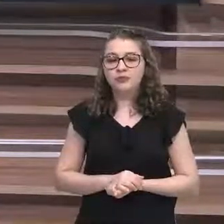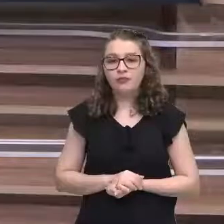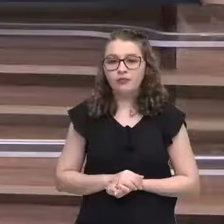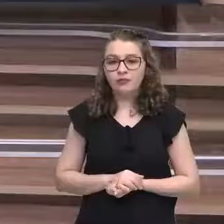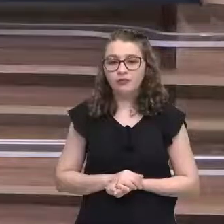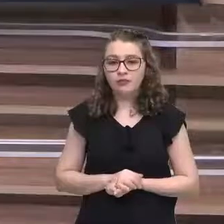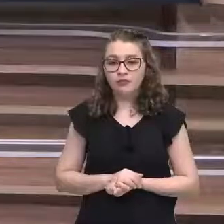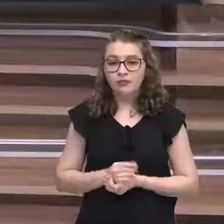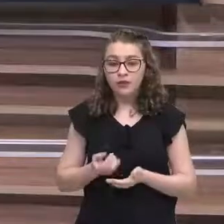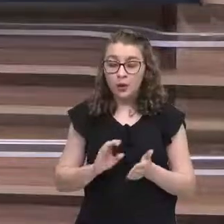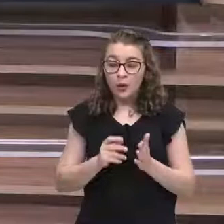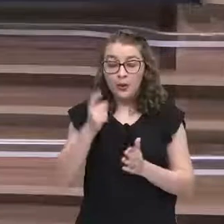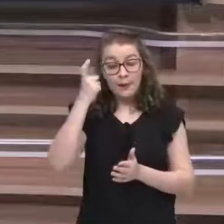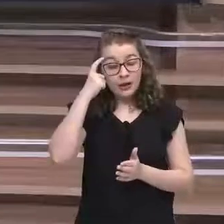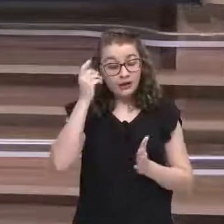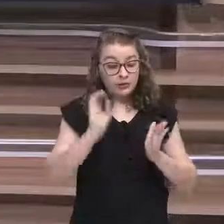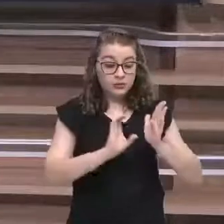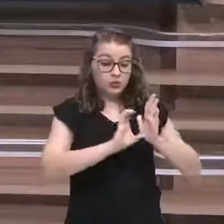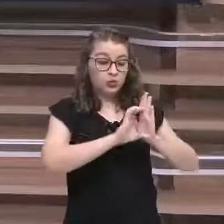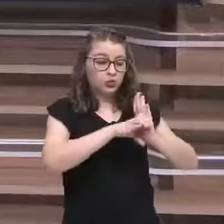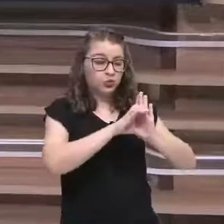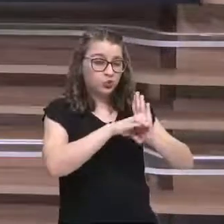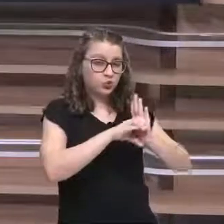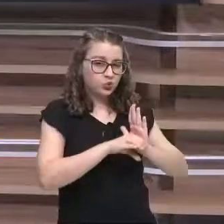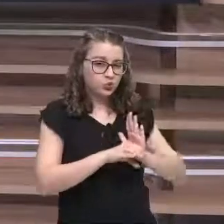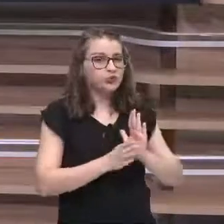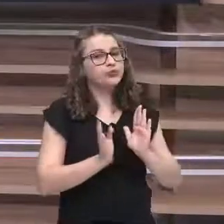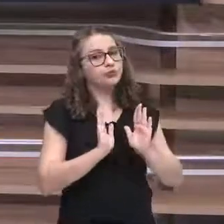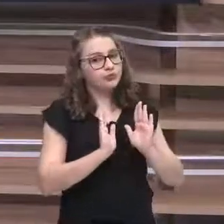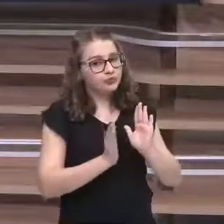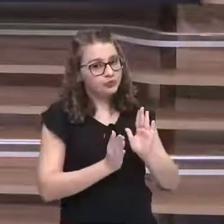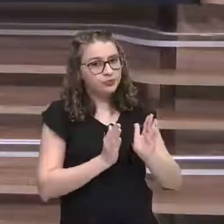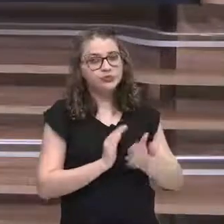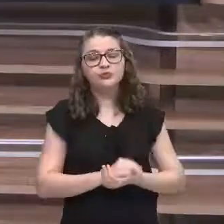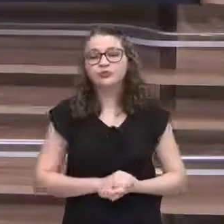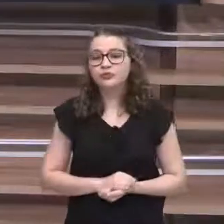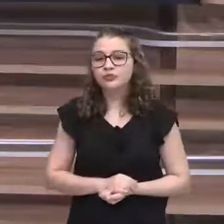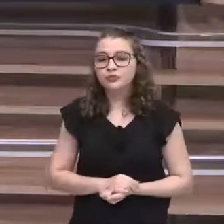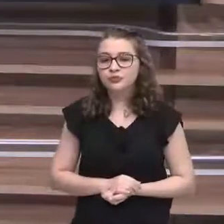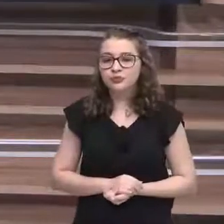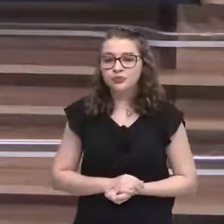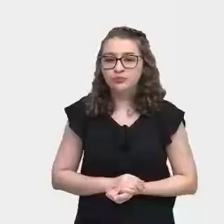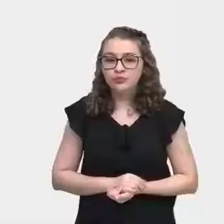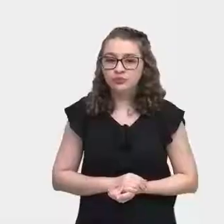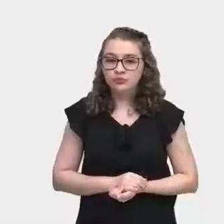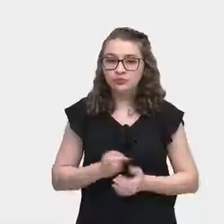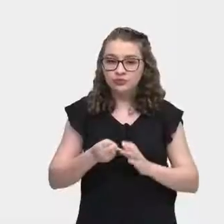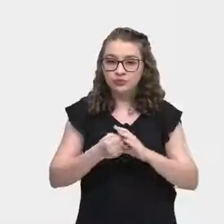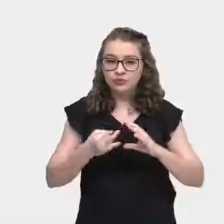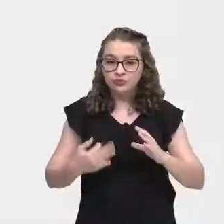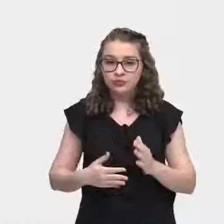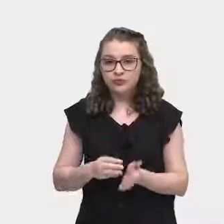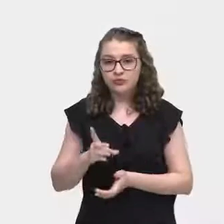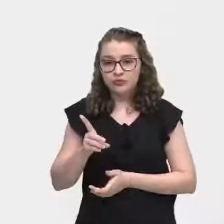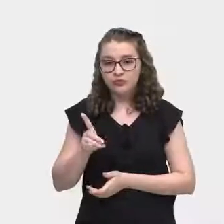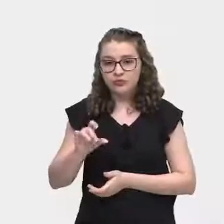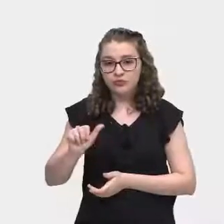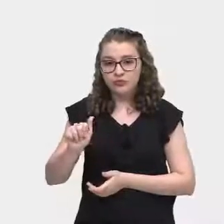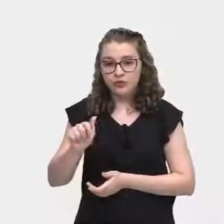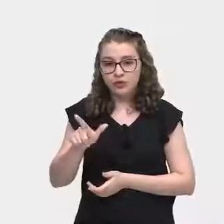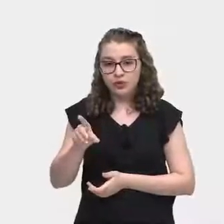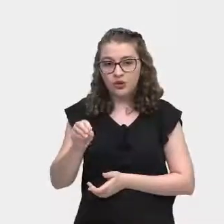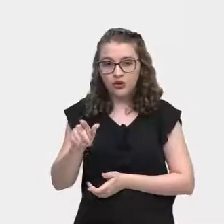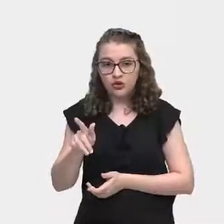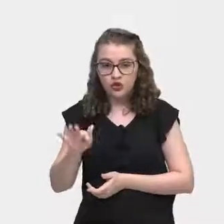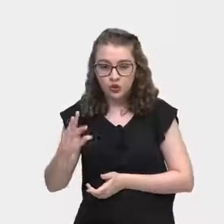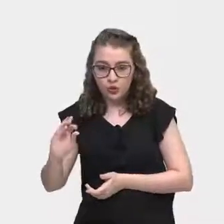um pensamento conceitual. Né? Ela vai trabalhar esses conceitos. Segundo, ela tem um caráter dialógico. Vem de